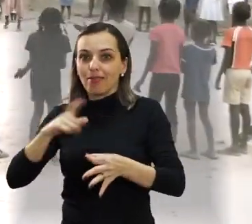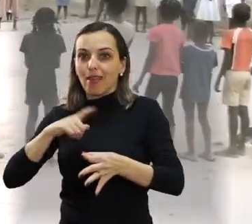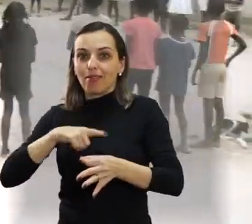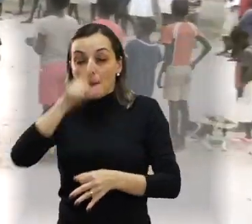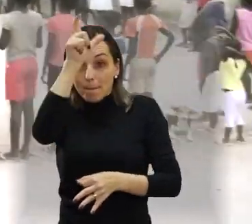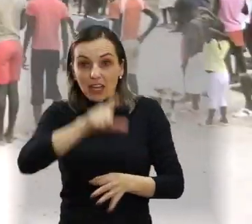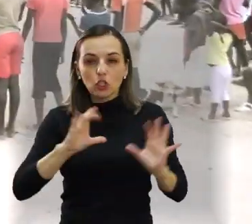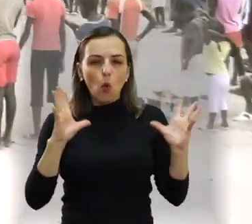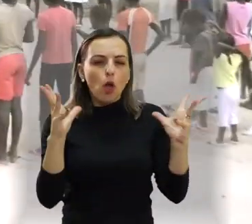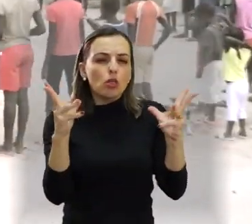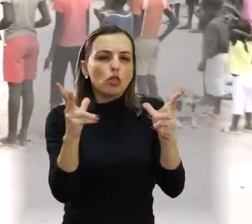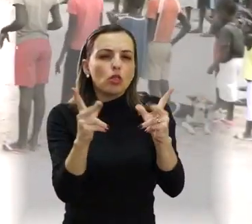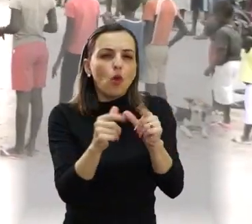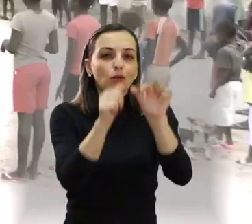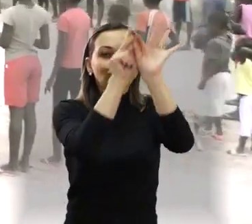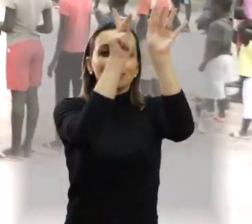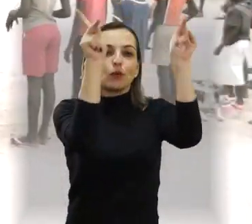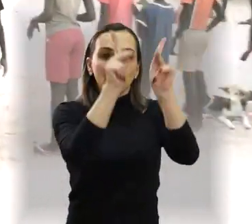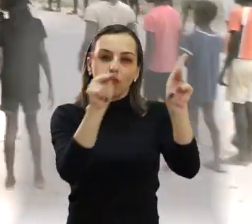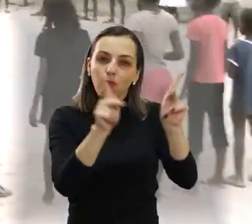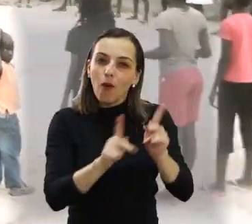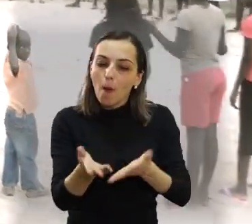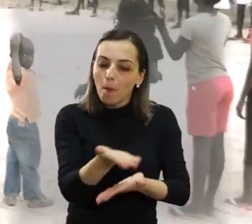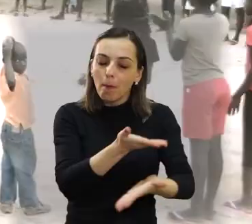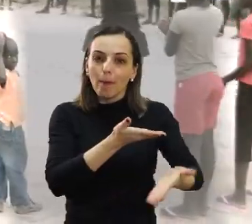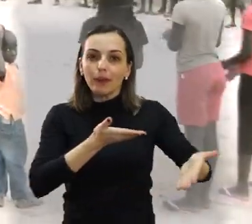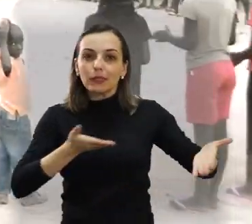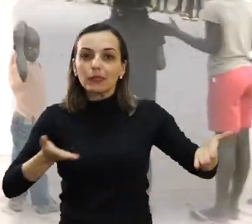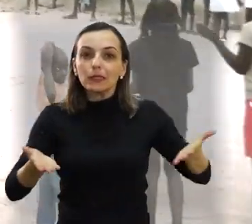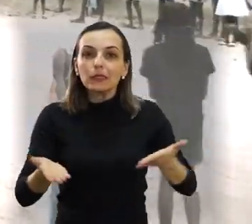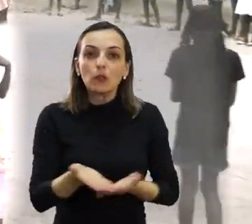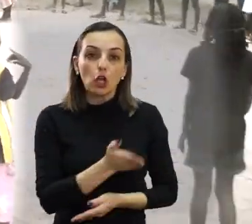pouco mais justo, para que as pessoas pudessem conviver em